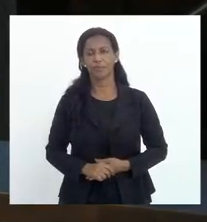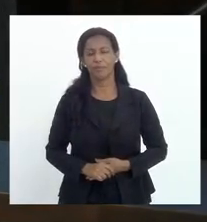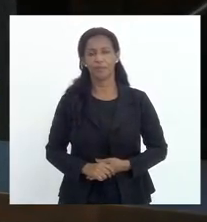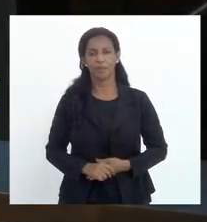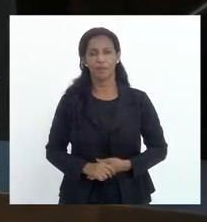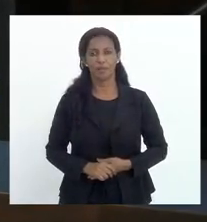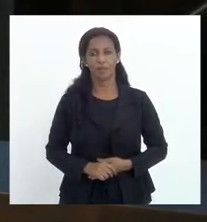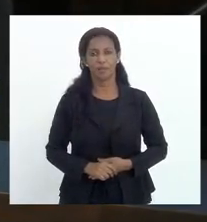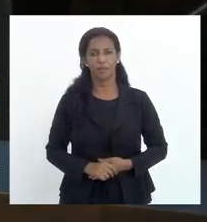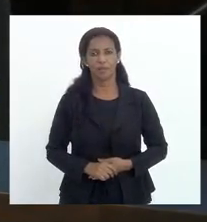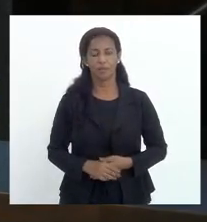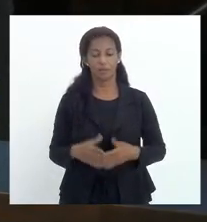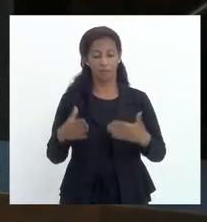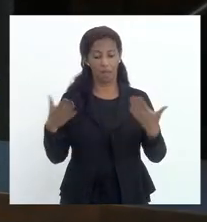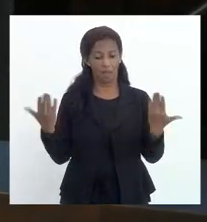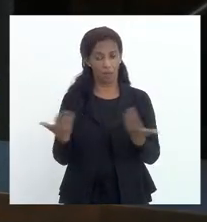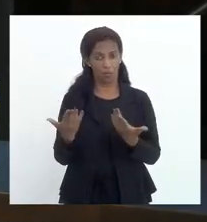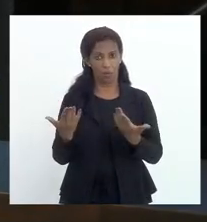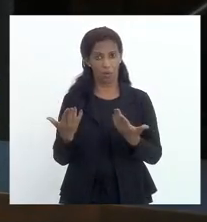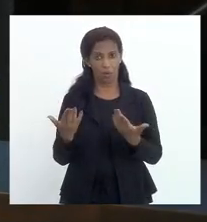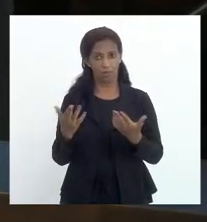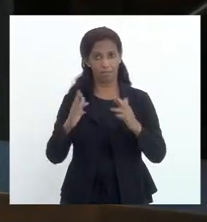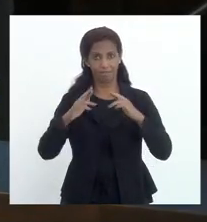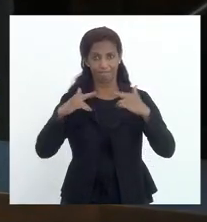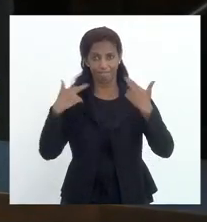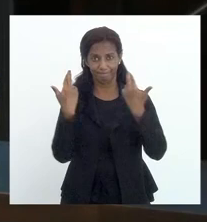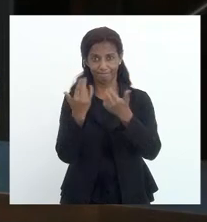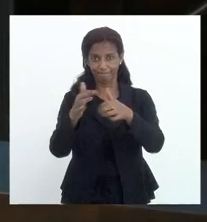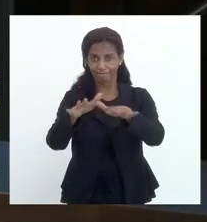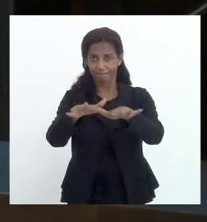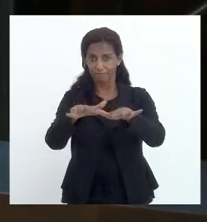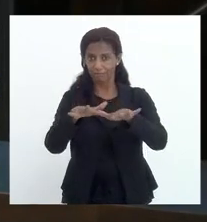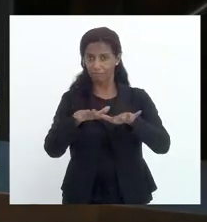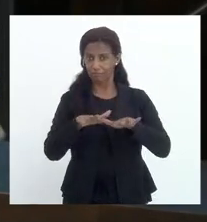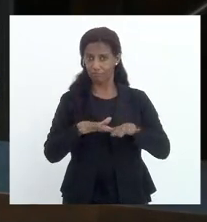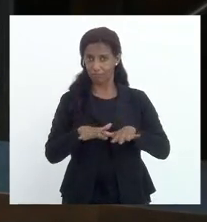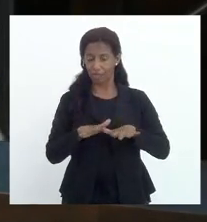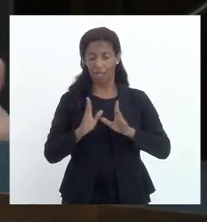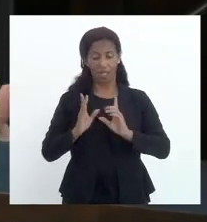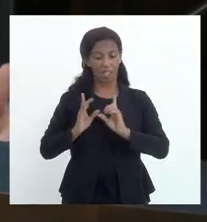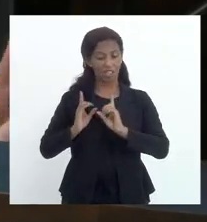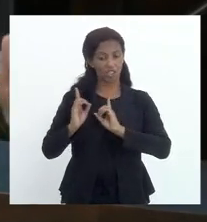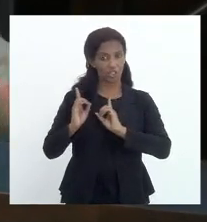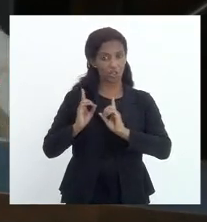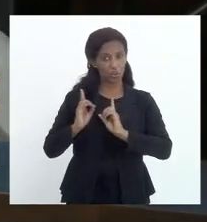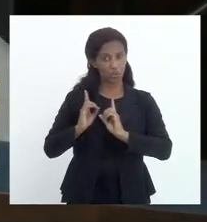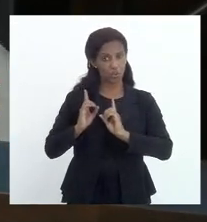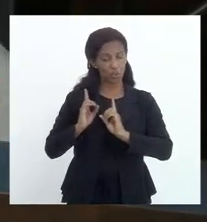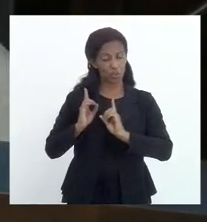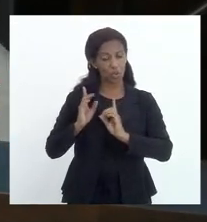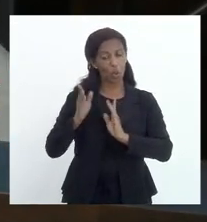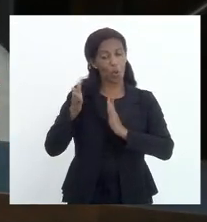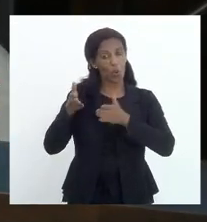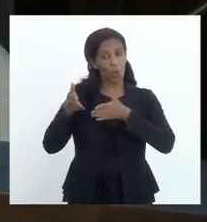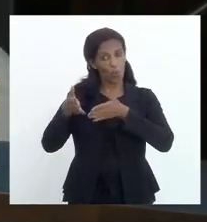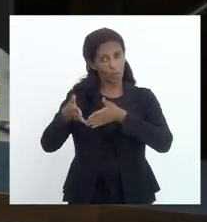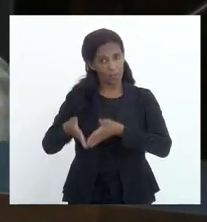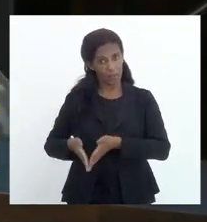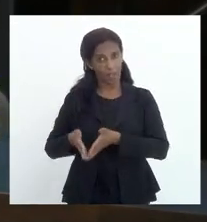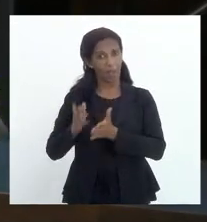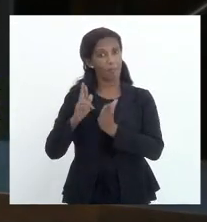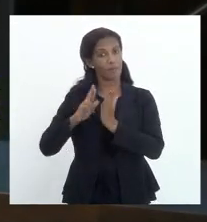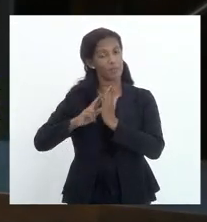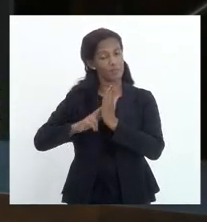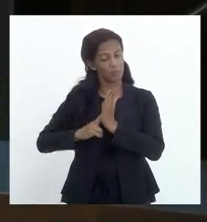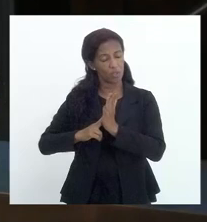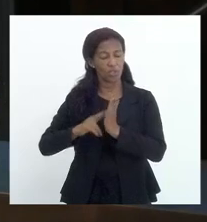Agora, a audiência, ela se presta a gente discutir o que está para a confecção do regime. E tenho